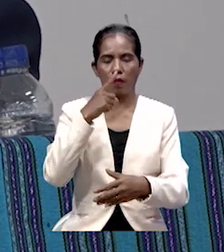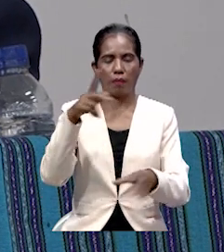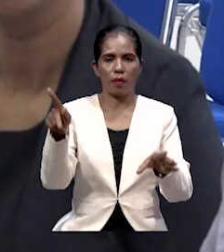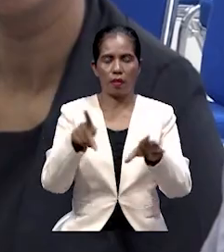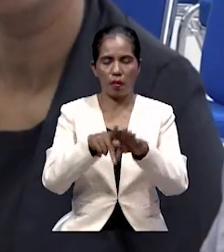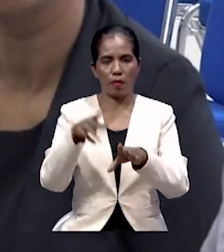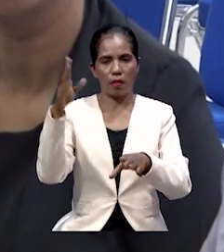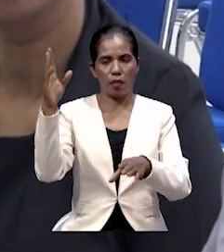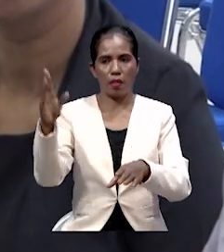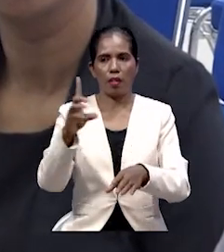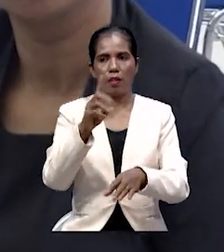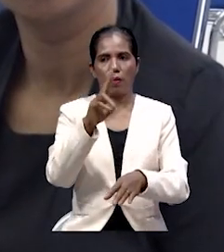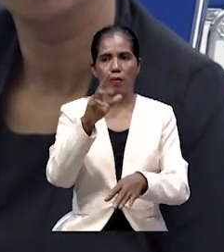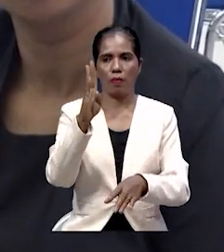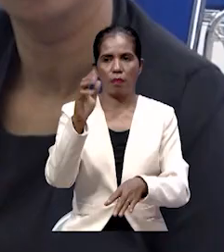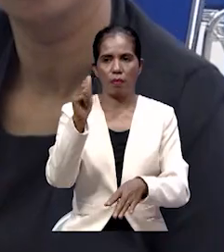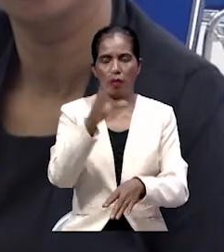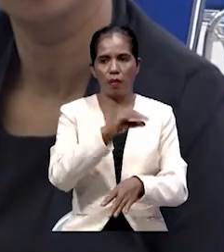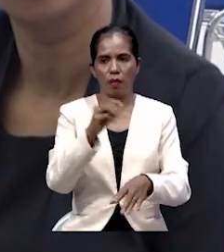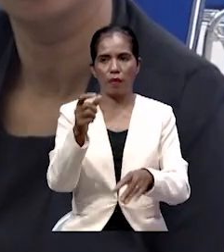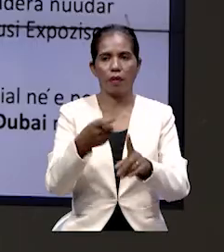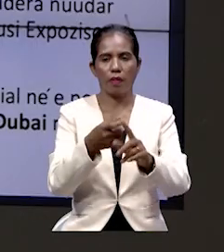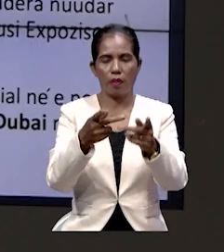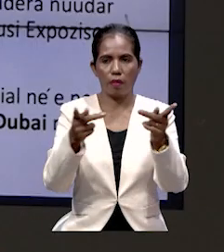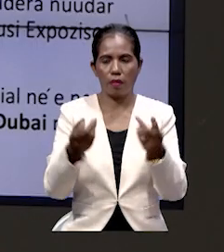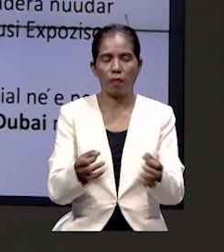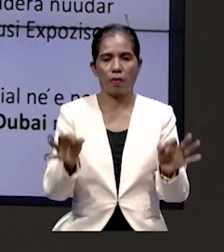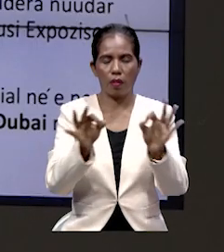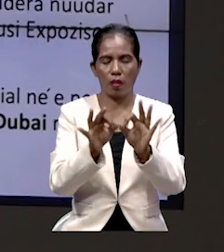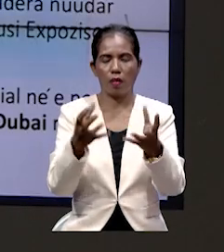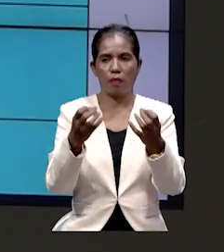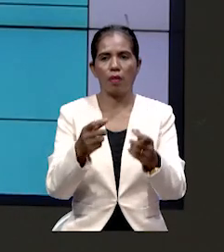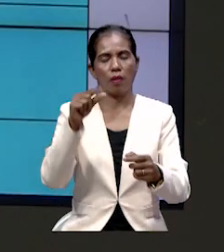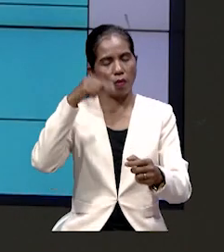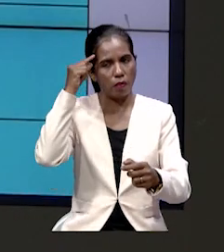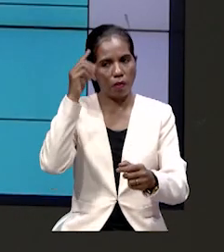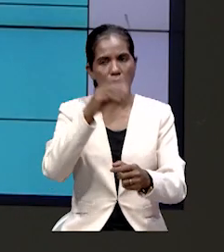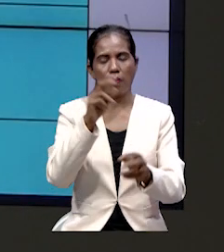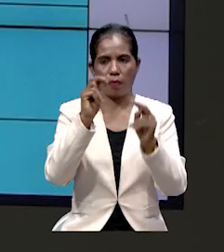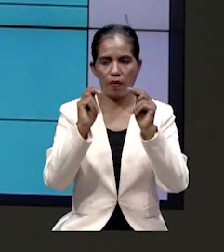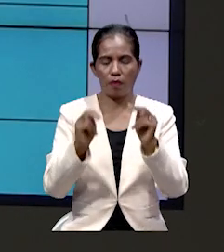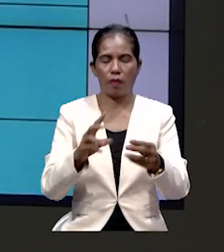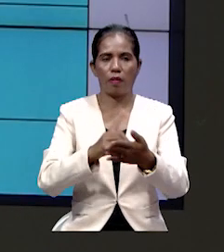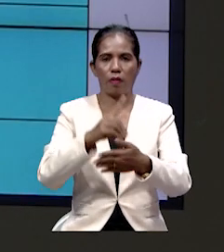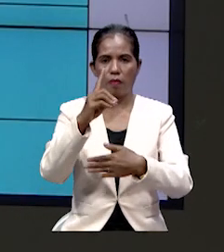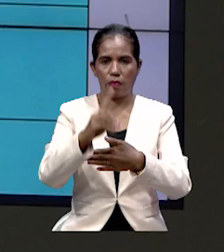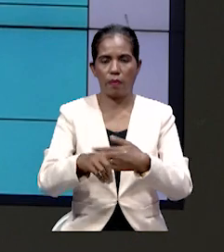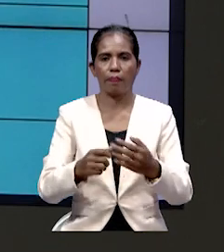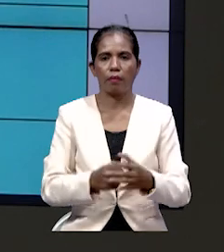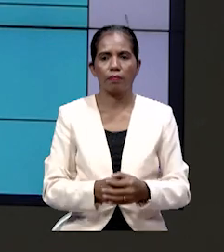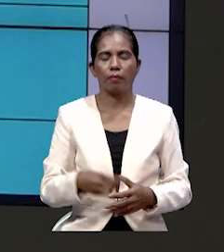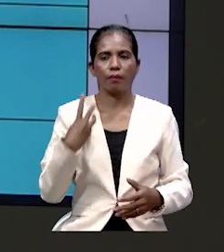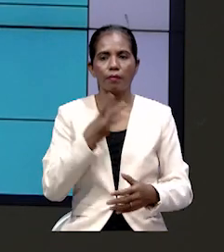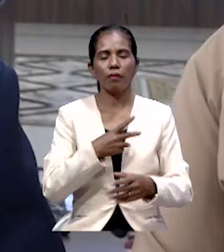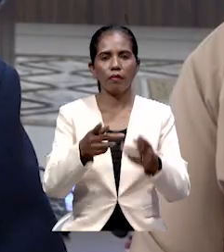Expo Dubai, no dar investimento Timor-Leste e a área importante Balun, nebe governo precisa desenvolver. Ita é a área